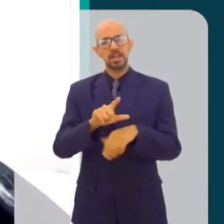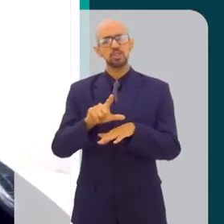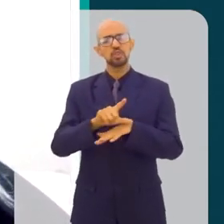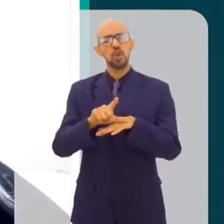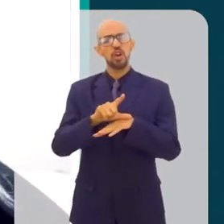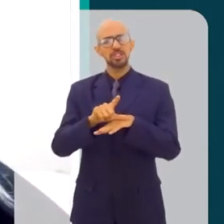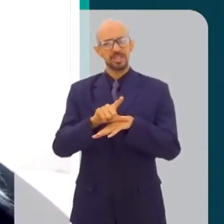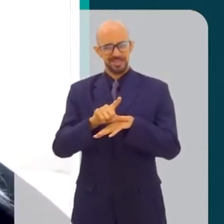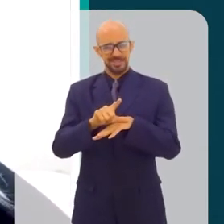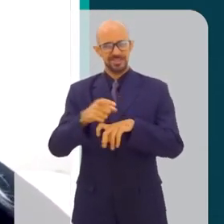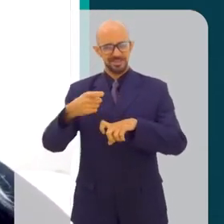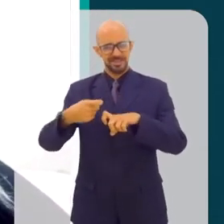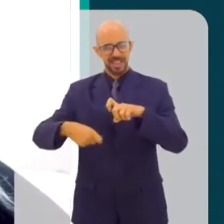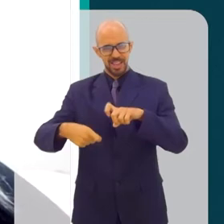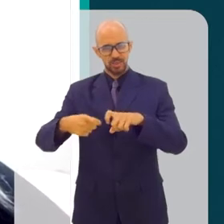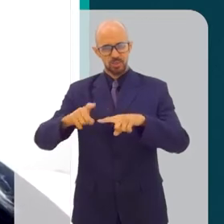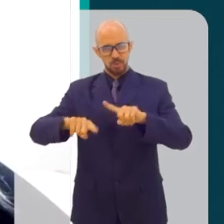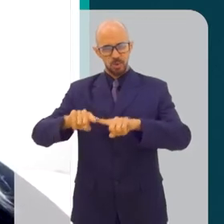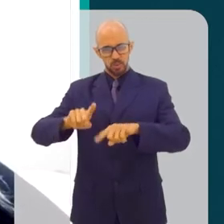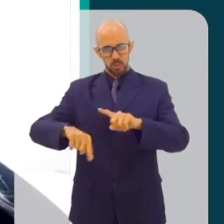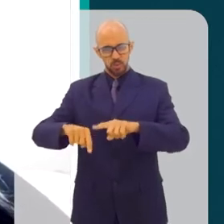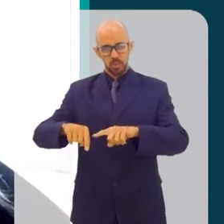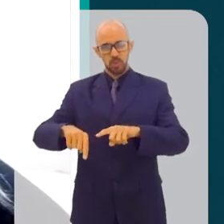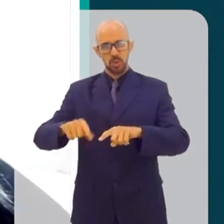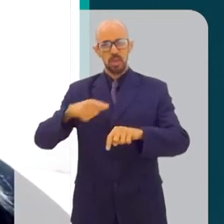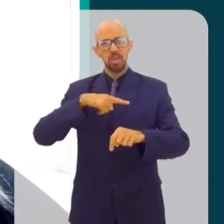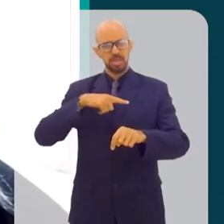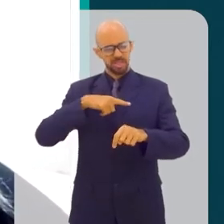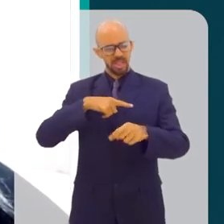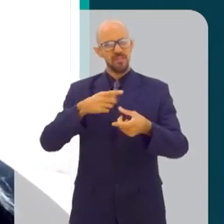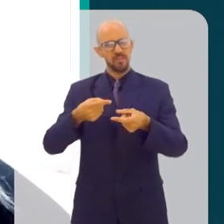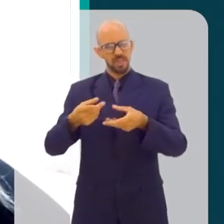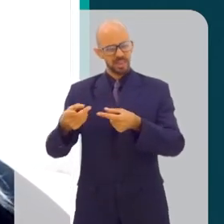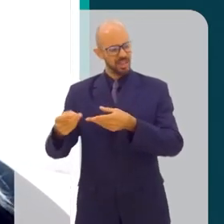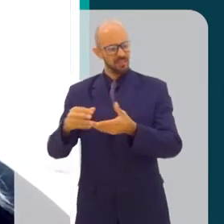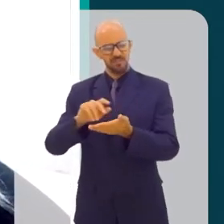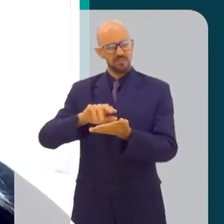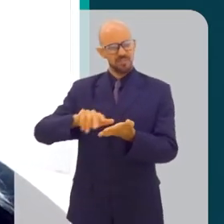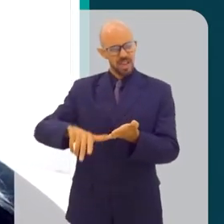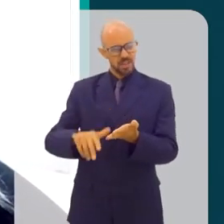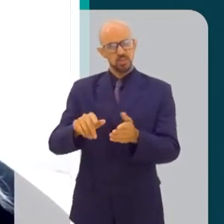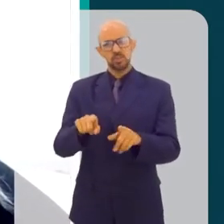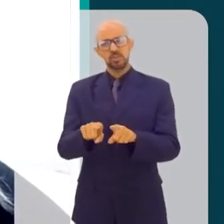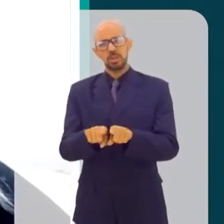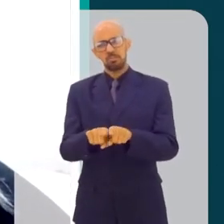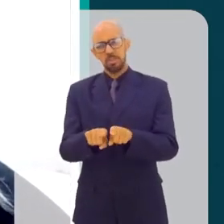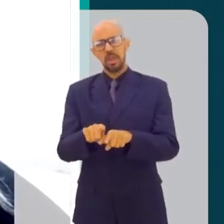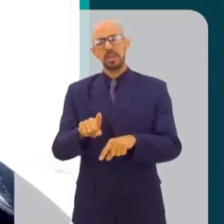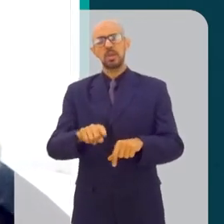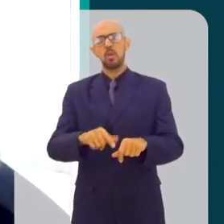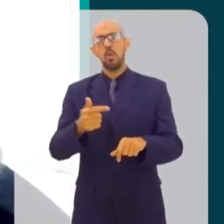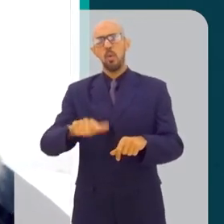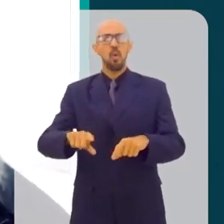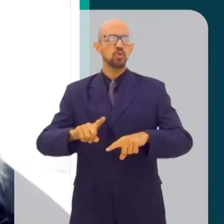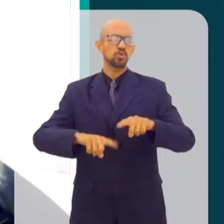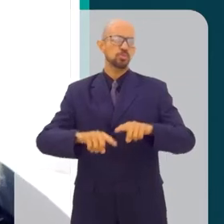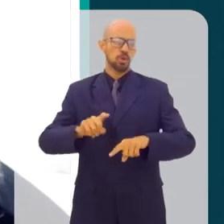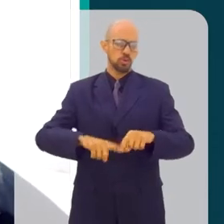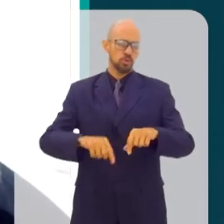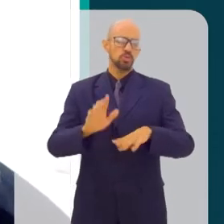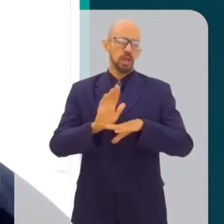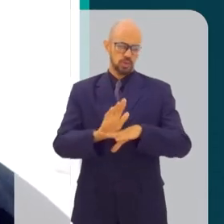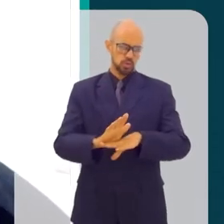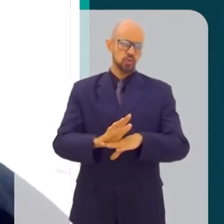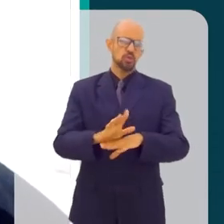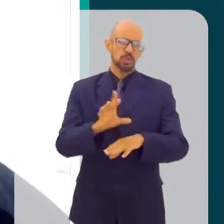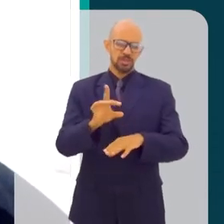Hoje o sex shop, né, produtos eróticos, esse mercado cresceu muito. Então, nós temos alguns produtos que